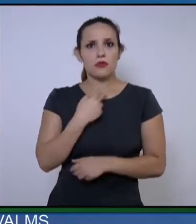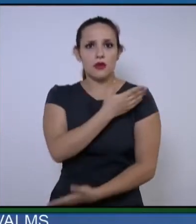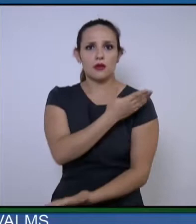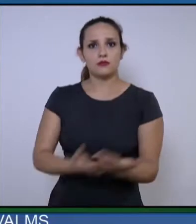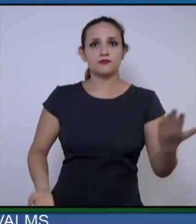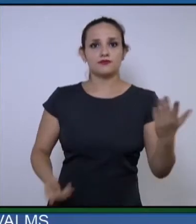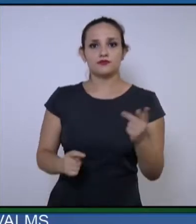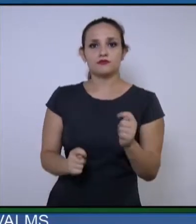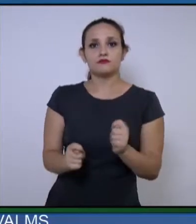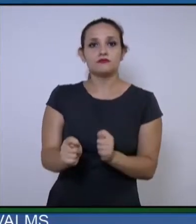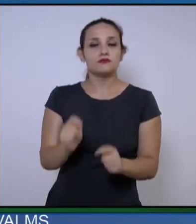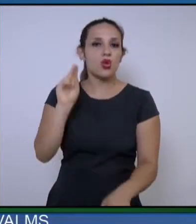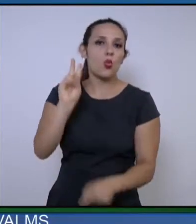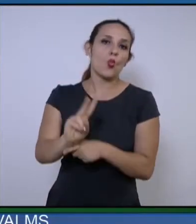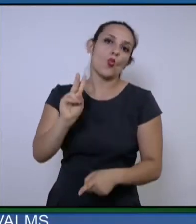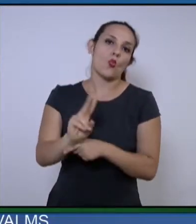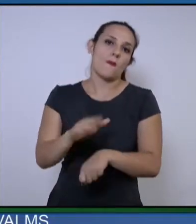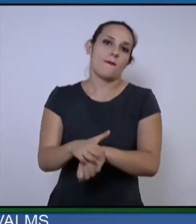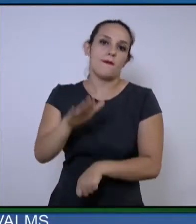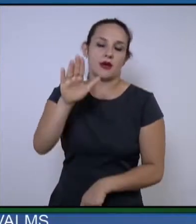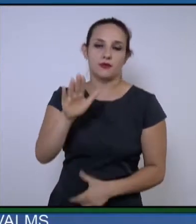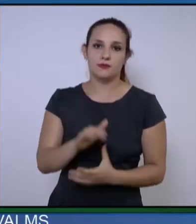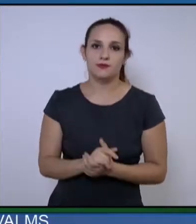o controle.